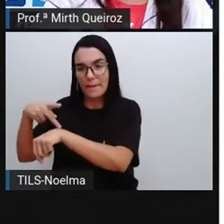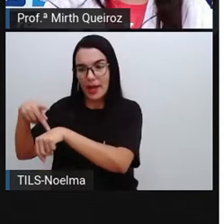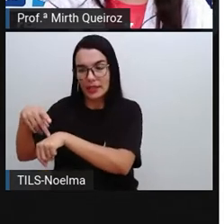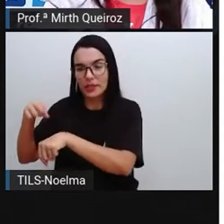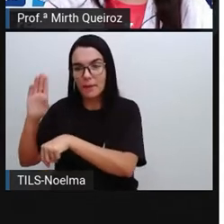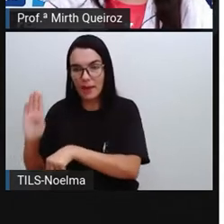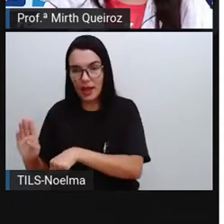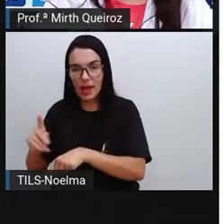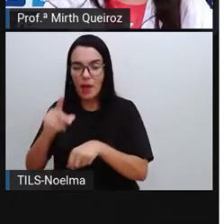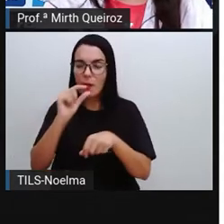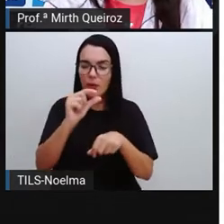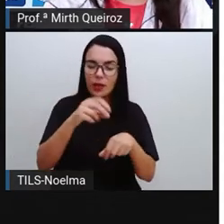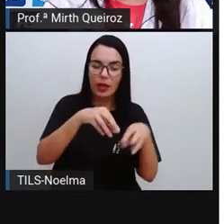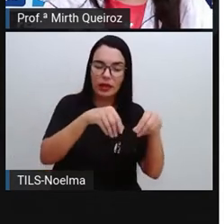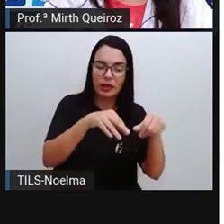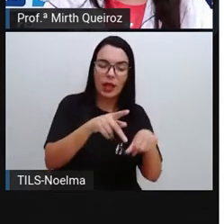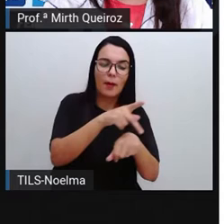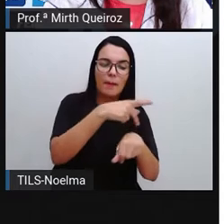B.